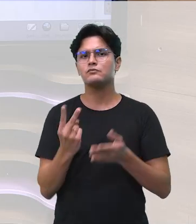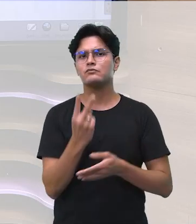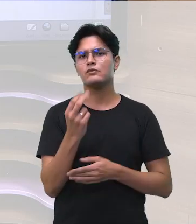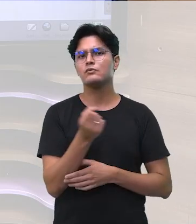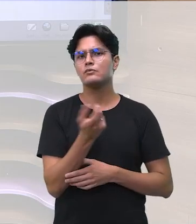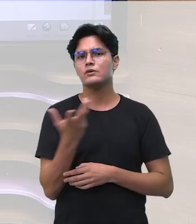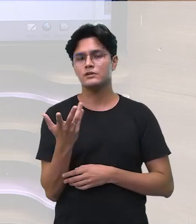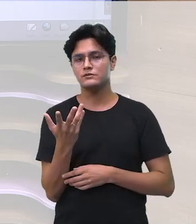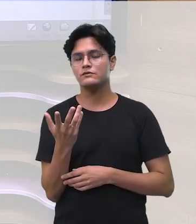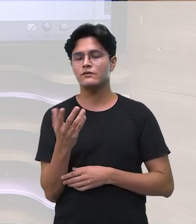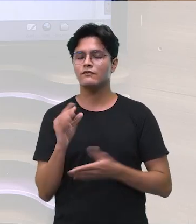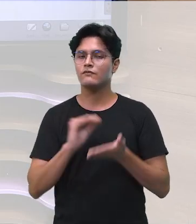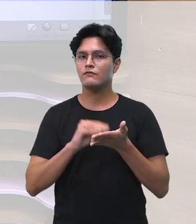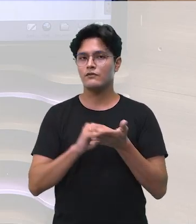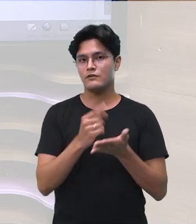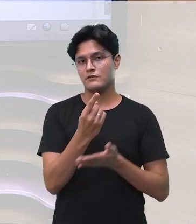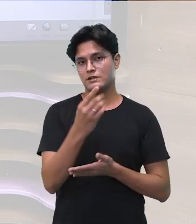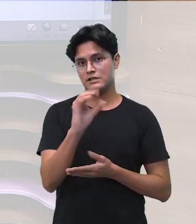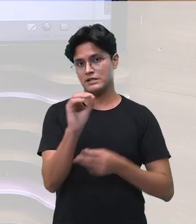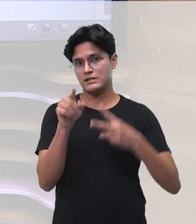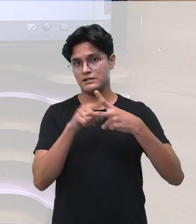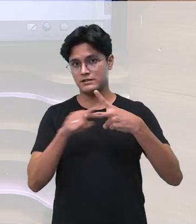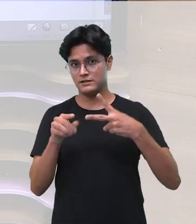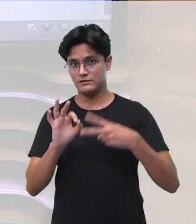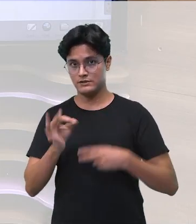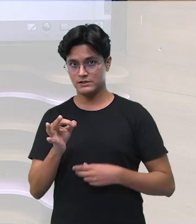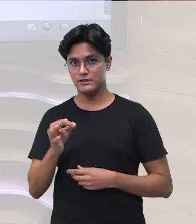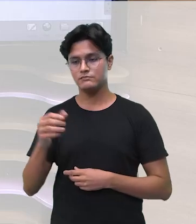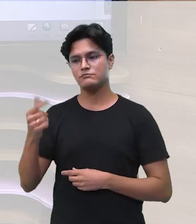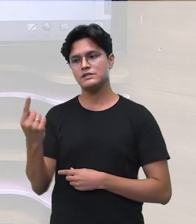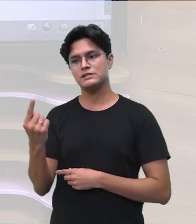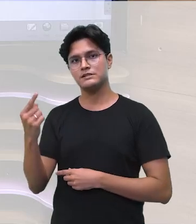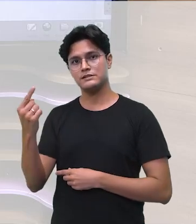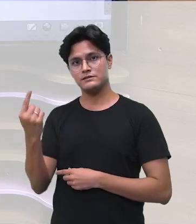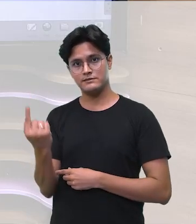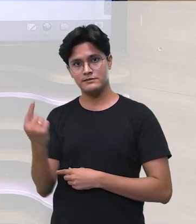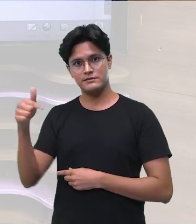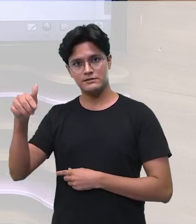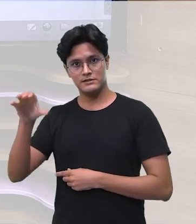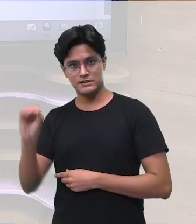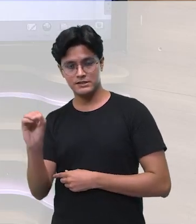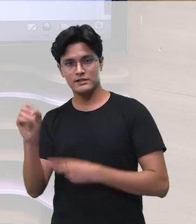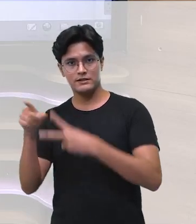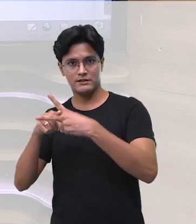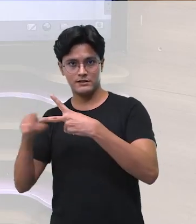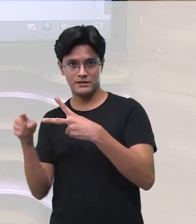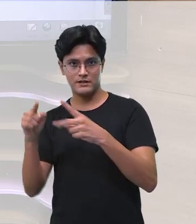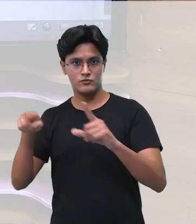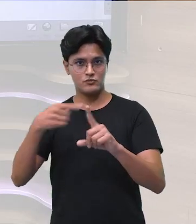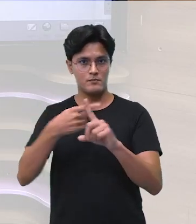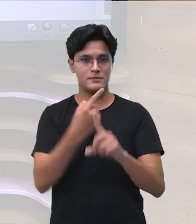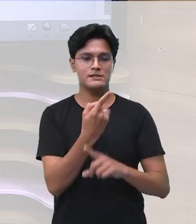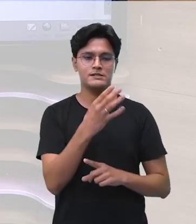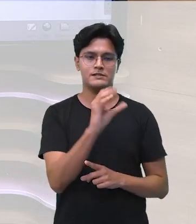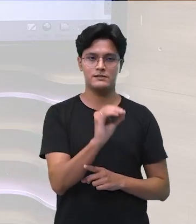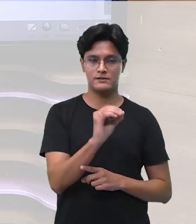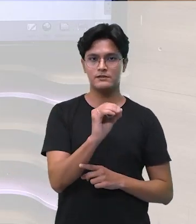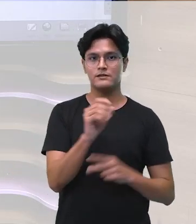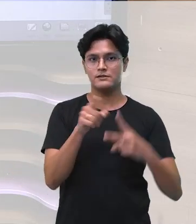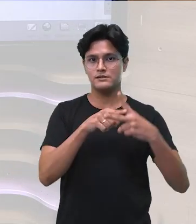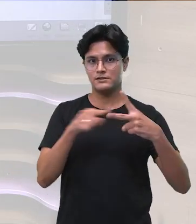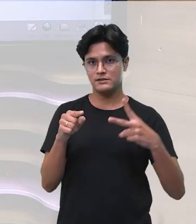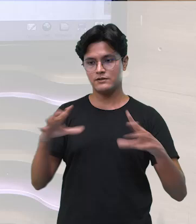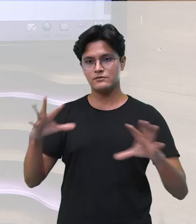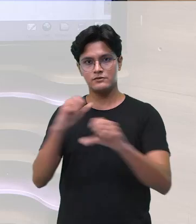10 graus, não é verdade? Porque quando você soma 170 mais 10, dá os 180, que é o valor do ângulo raso, tá